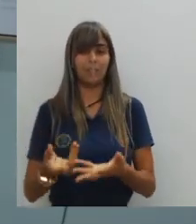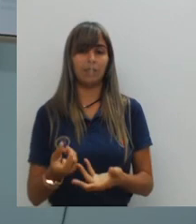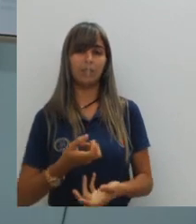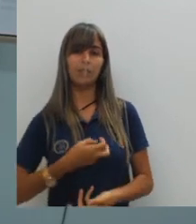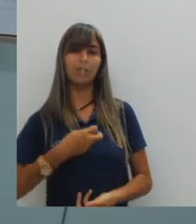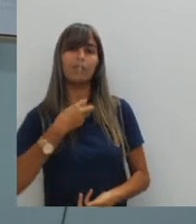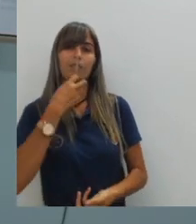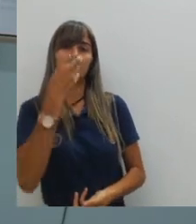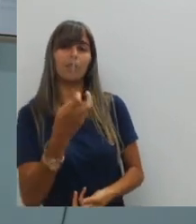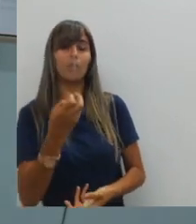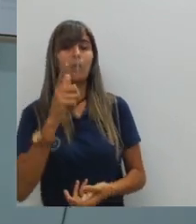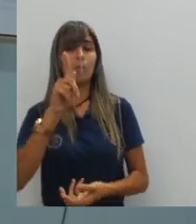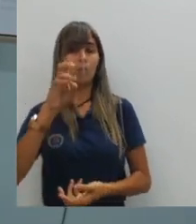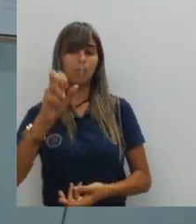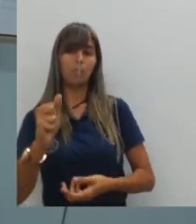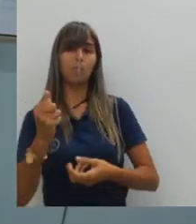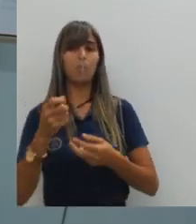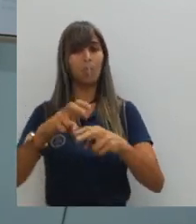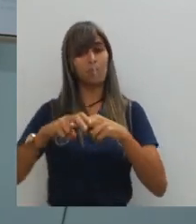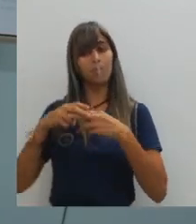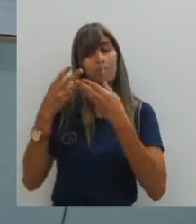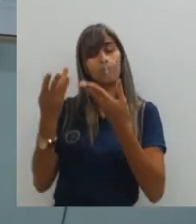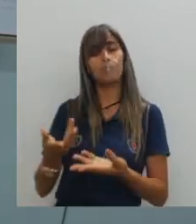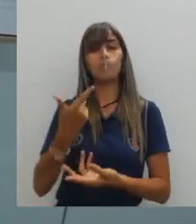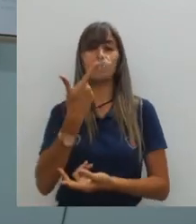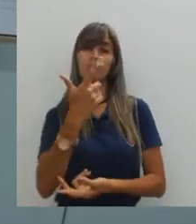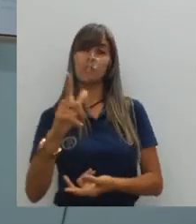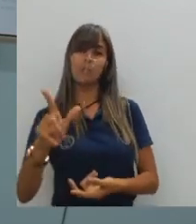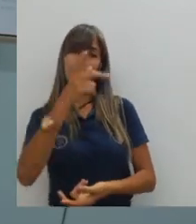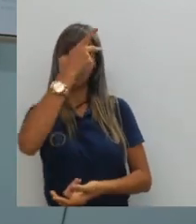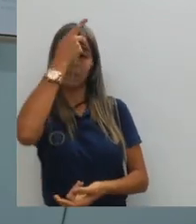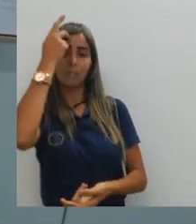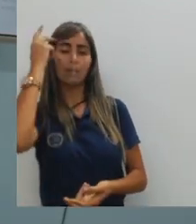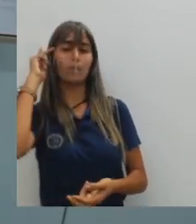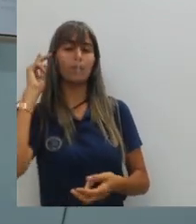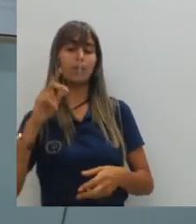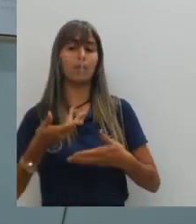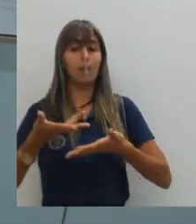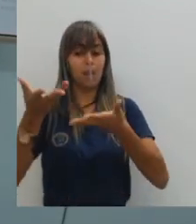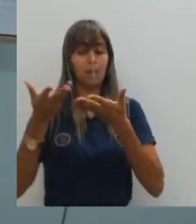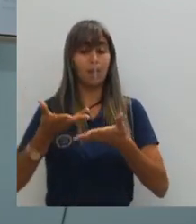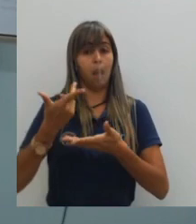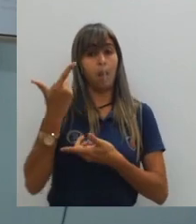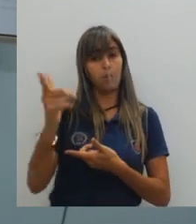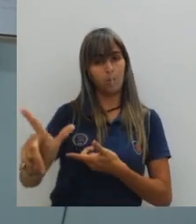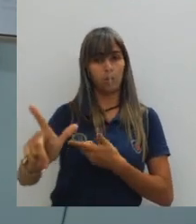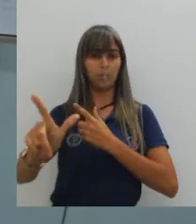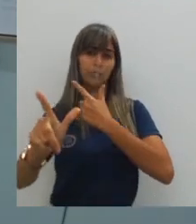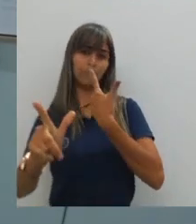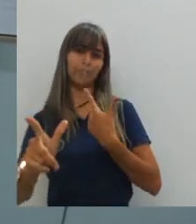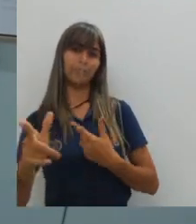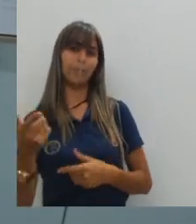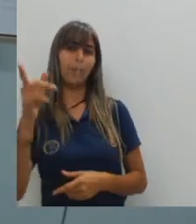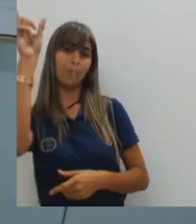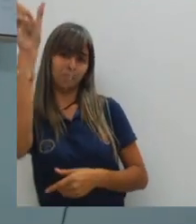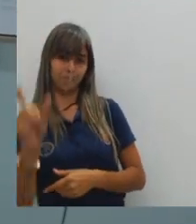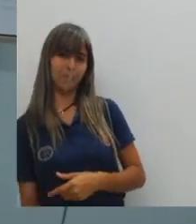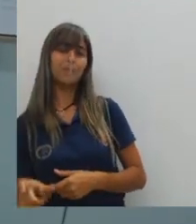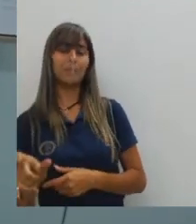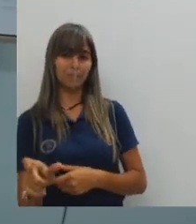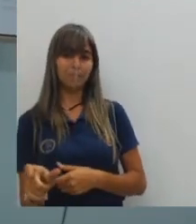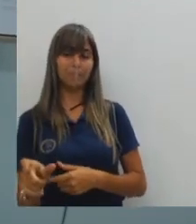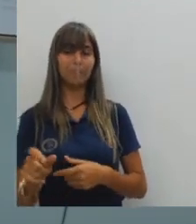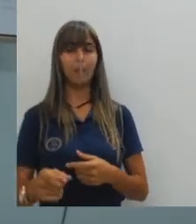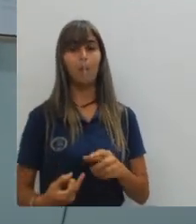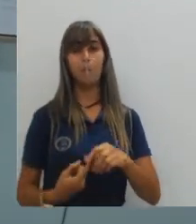das outras pessoas que estão gritando gol também. Então as pessoas impulsionam umas às outras. Então ele é geral. Então